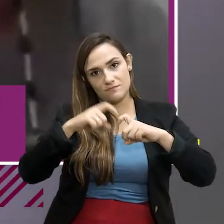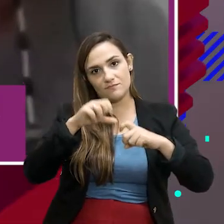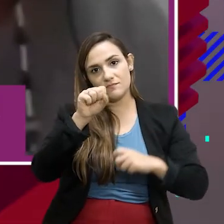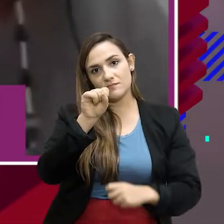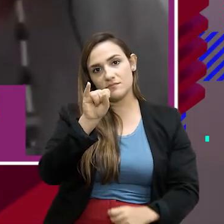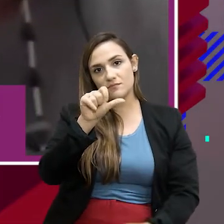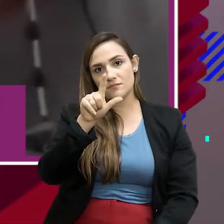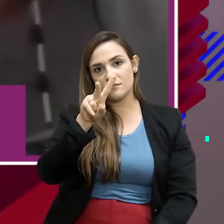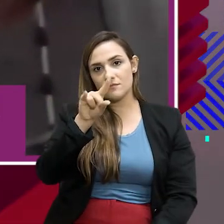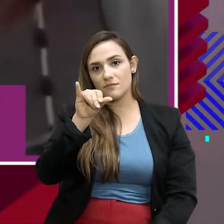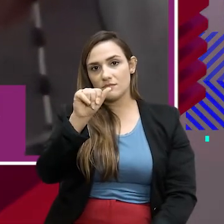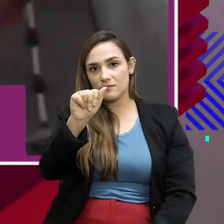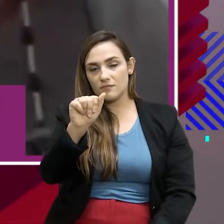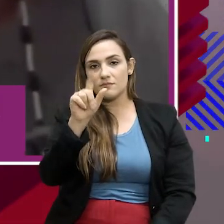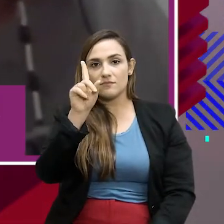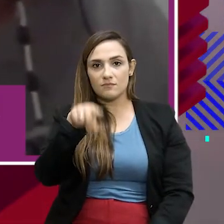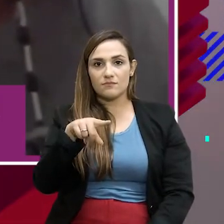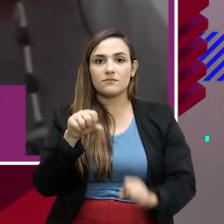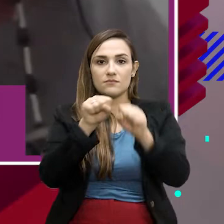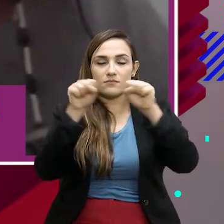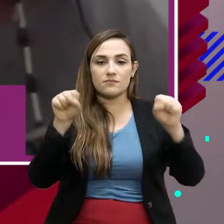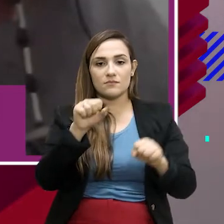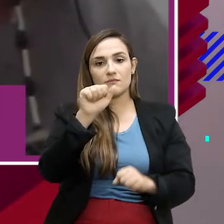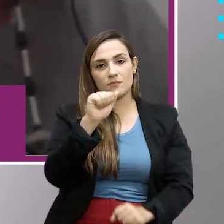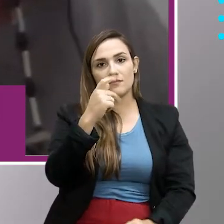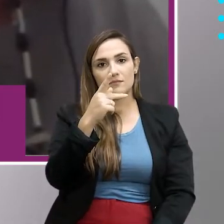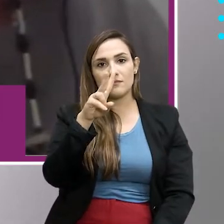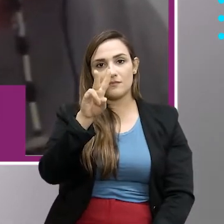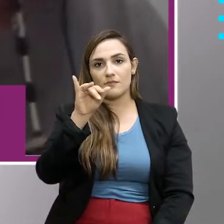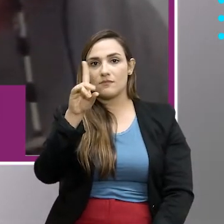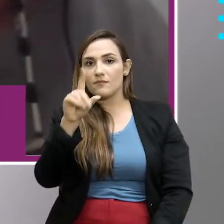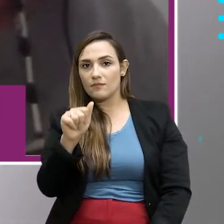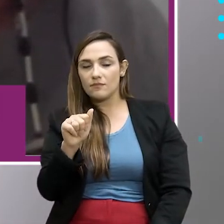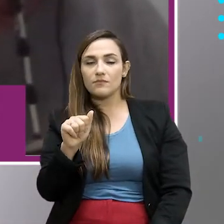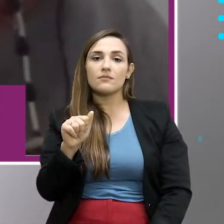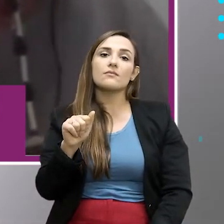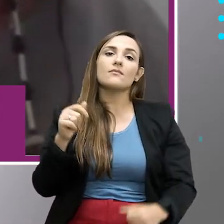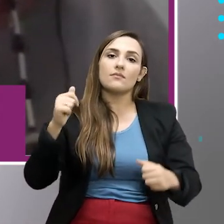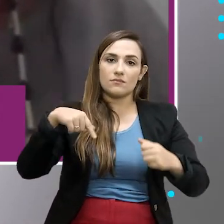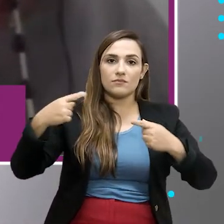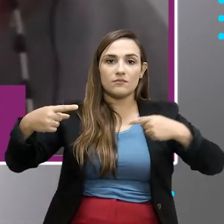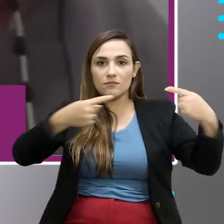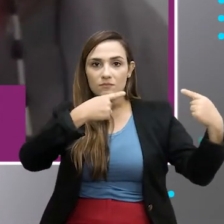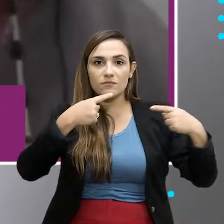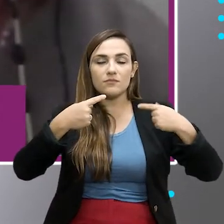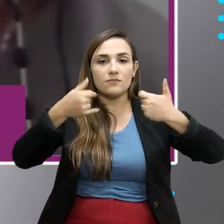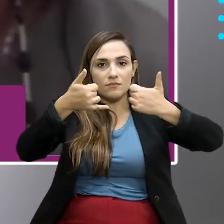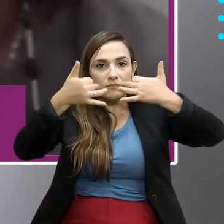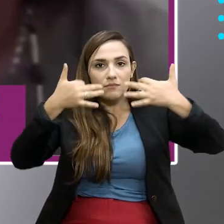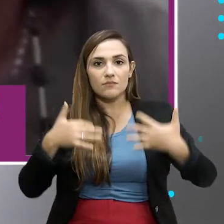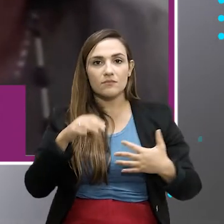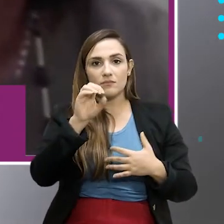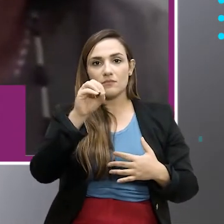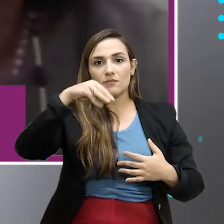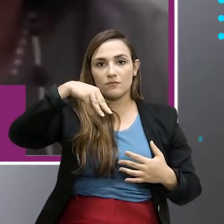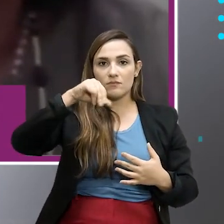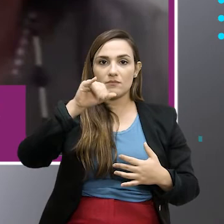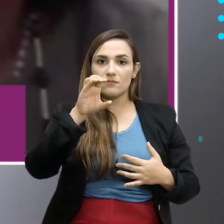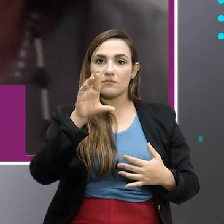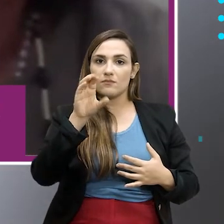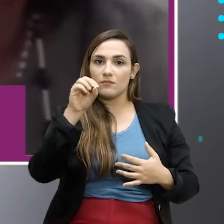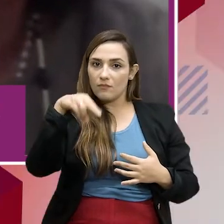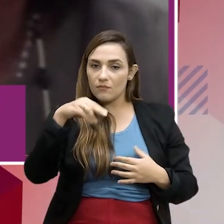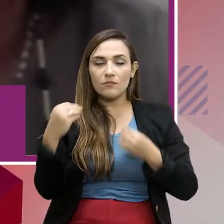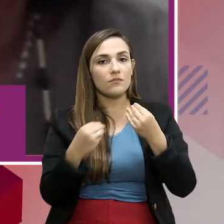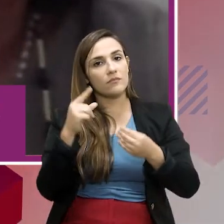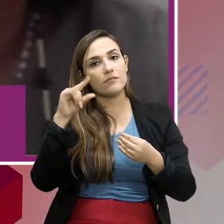Doutora Silvia Fonseca, infectologista e pediatra do Sistema Apvida, com a gente no Perspectiva, então, falando sobre a Ômicron,